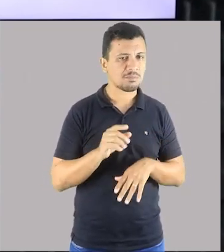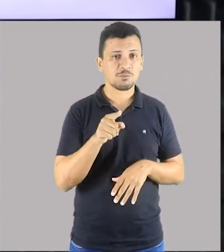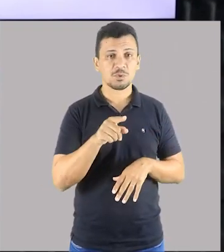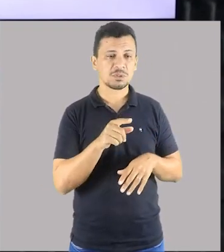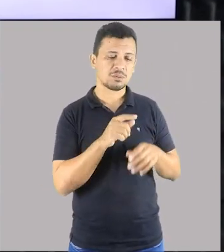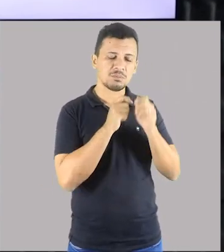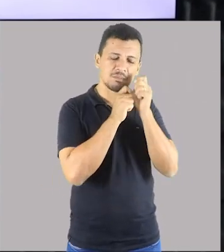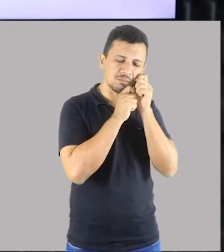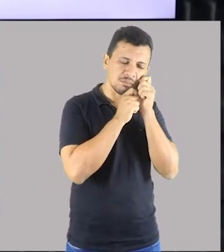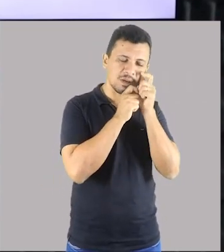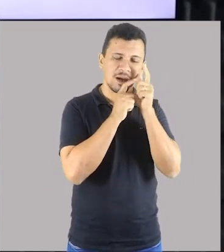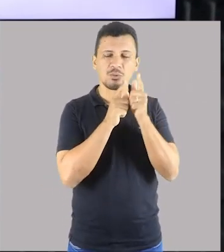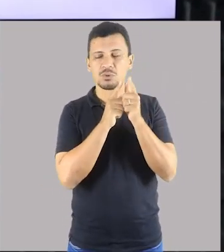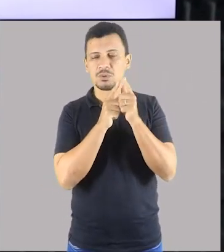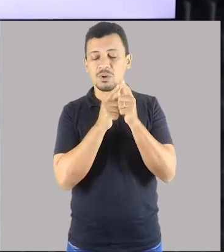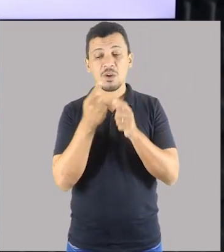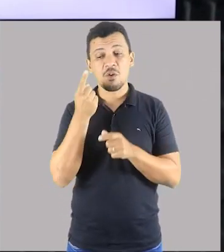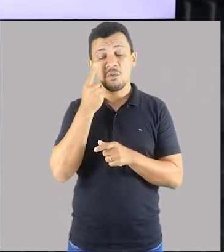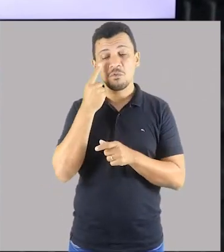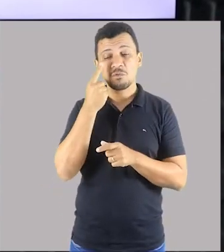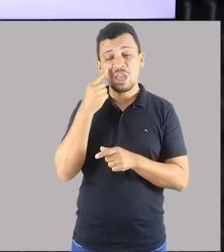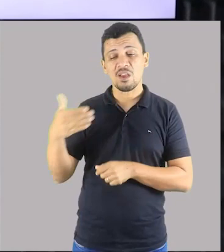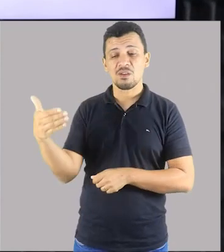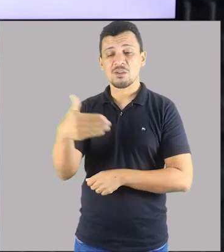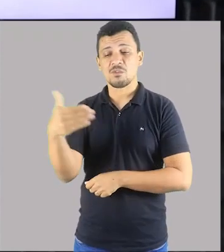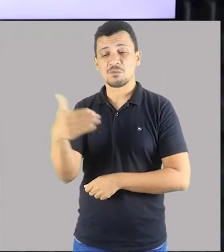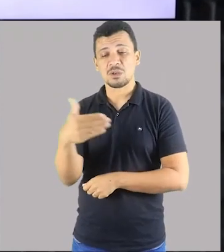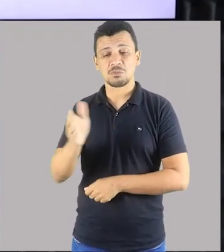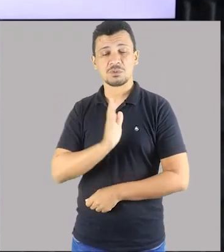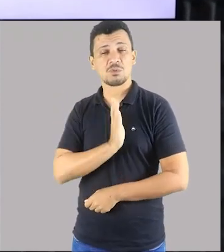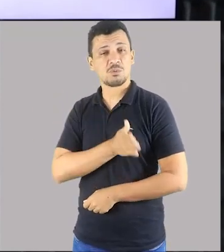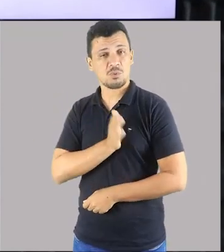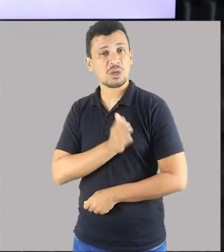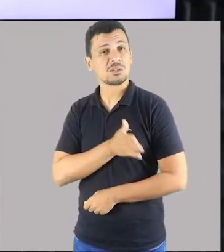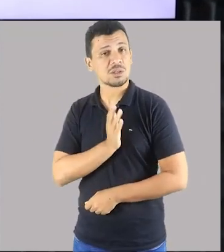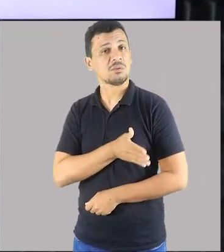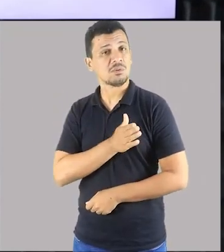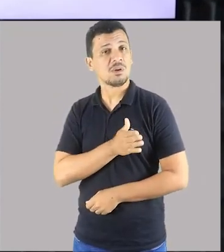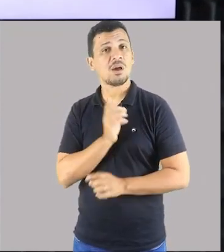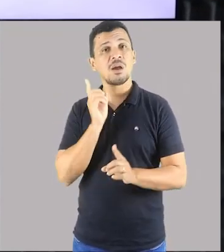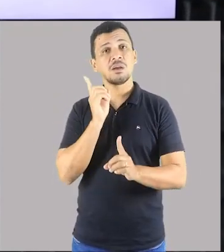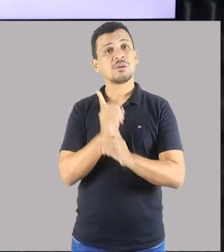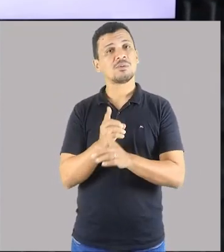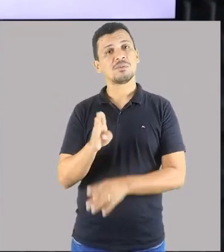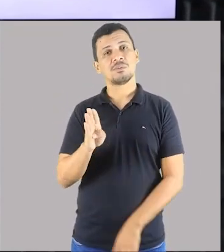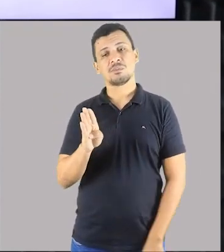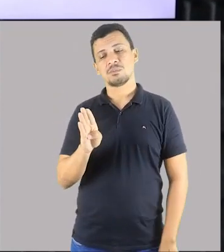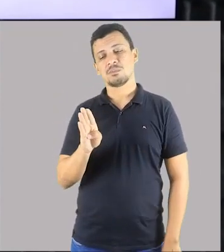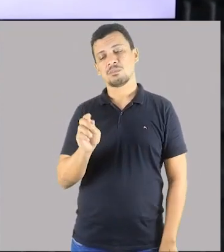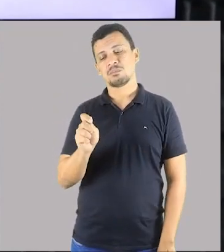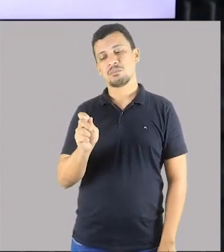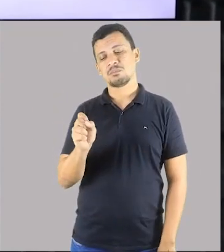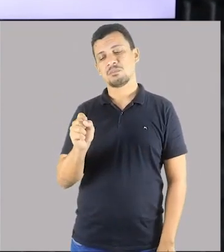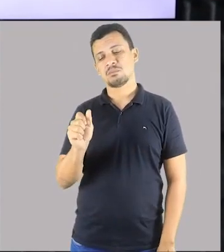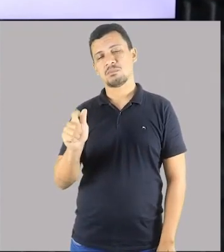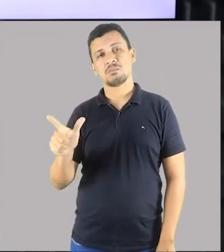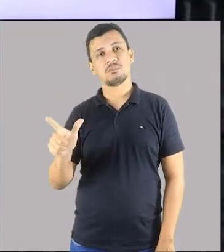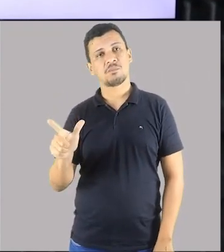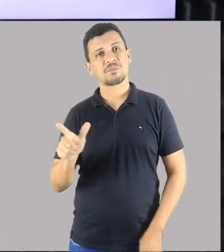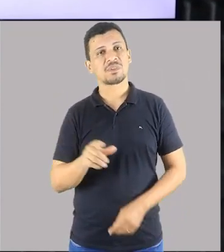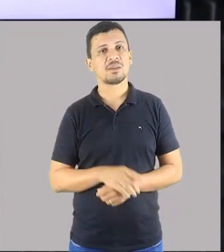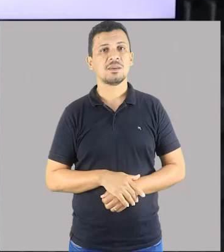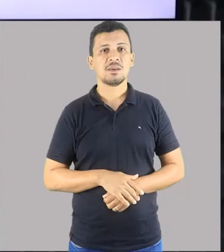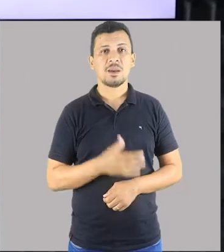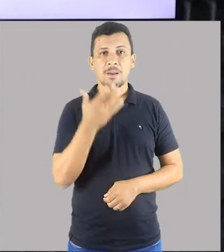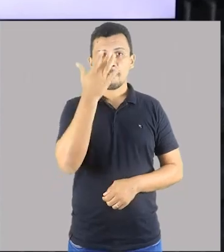acordou e aferiu ali a sua frequência cardíaca, você vai ter a frequência cardíaca basal. O indivíduo, quando